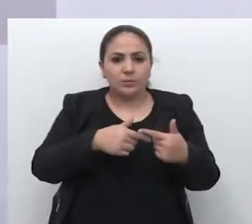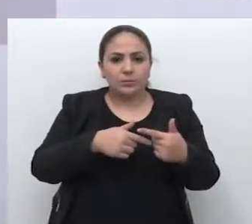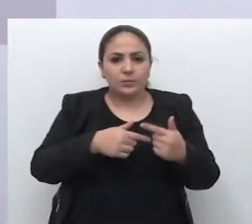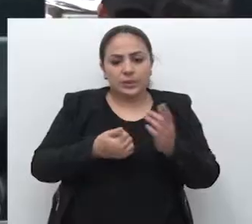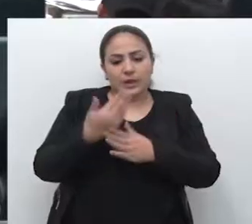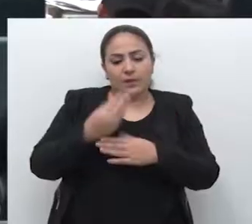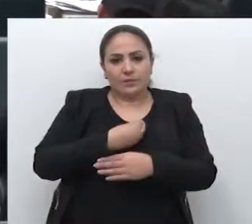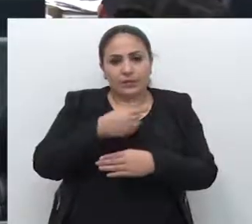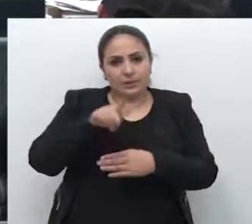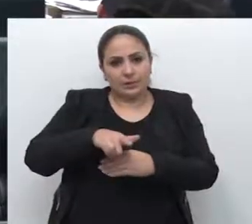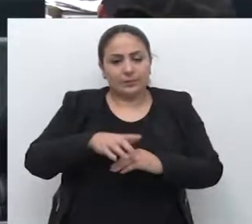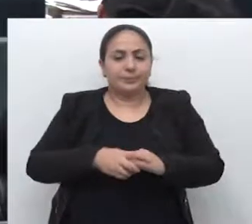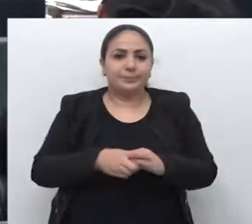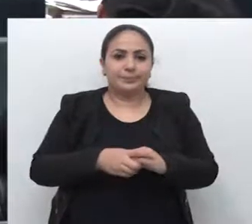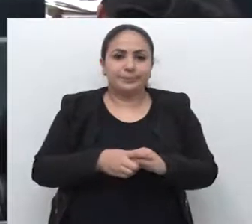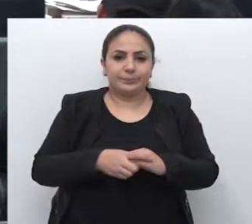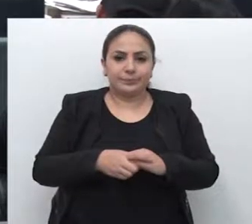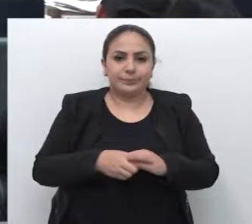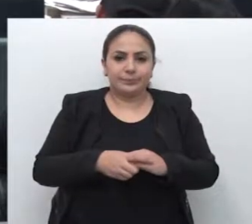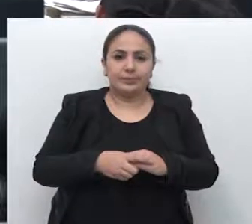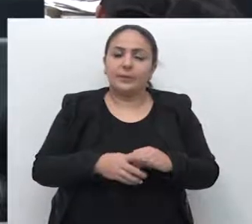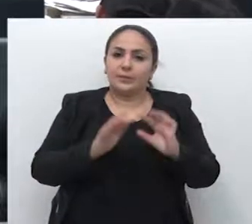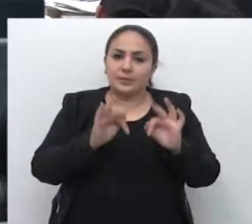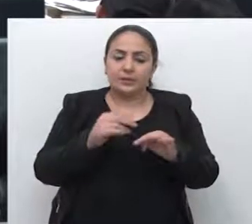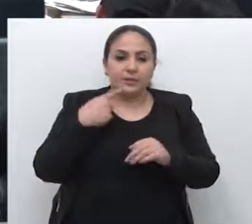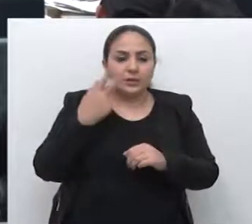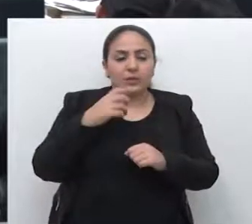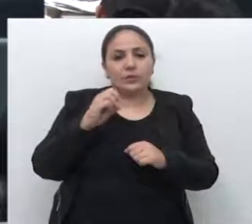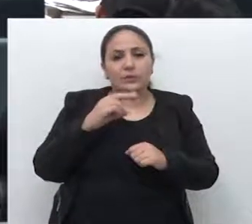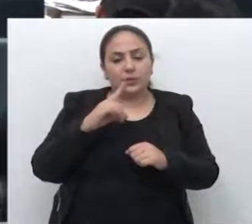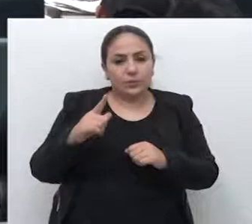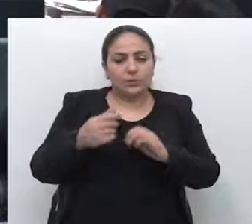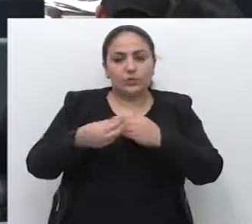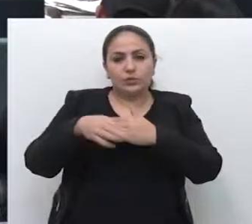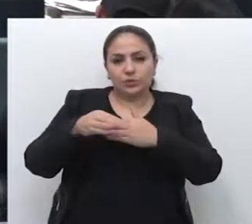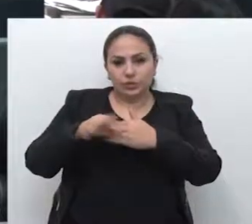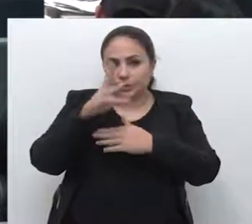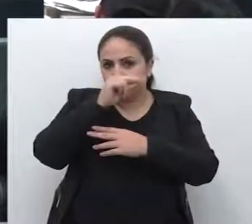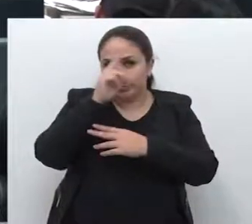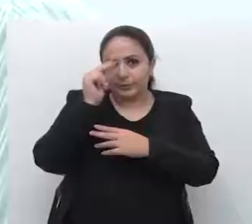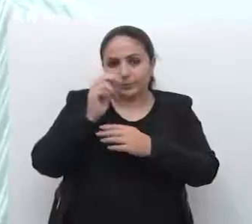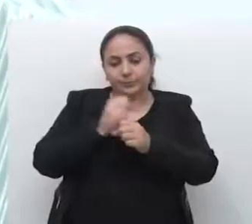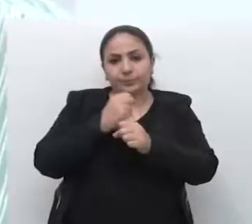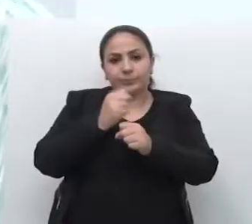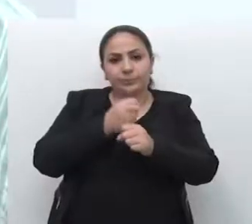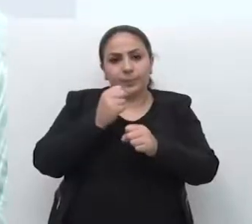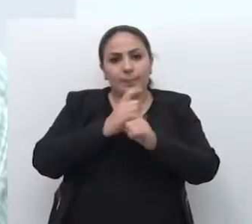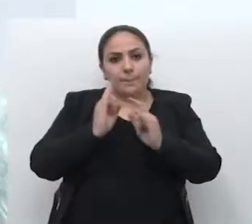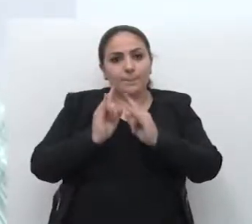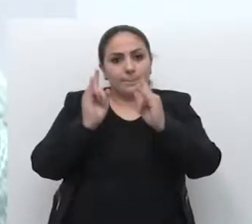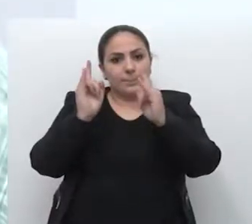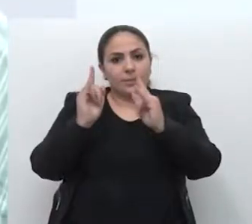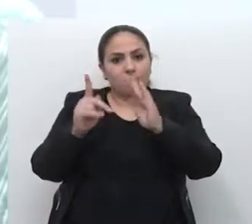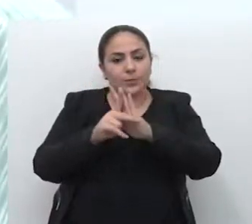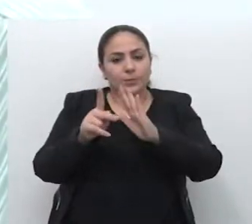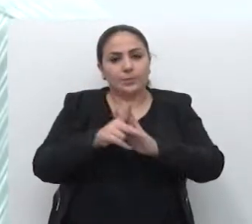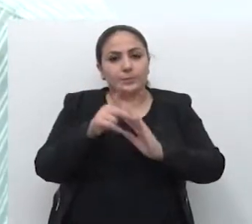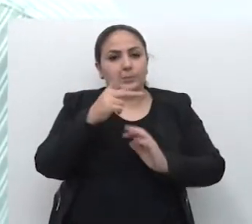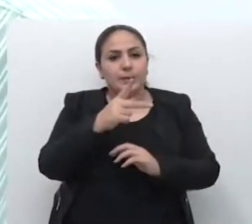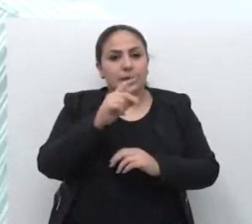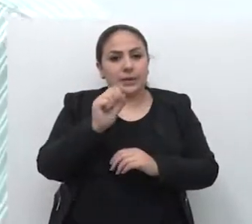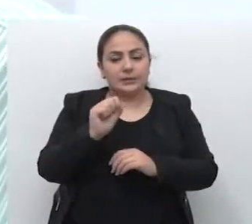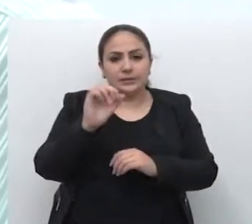sua vida. Para finalizar, Saul Spinelli indicou ao Executivo Municipal a construção de um prédio